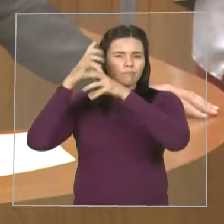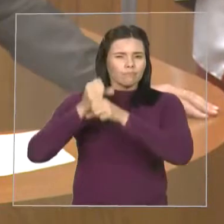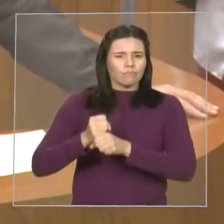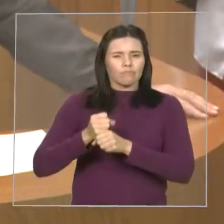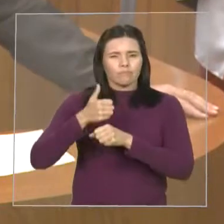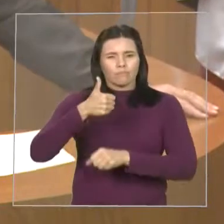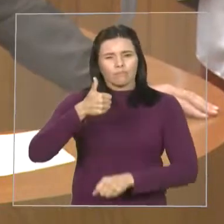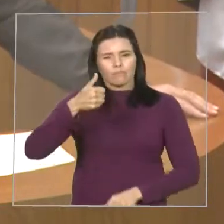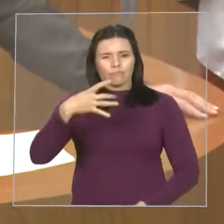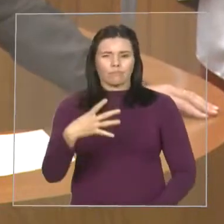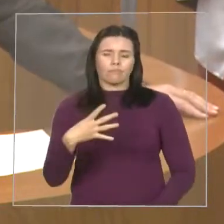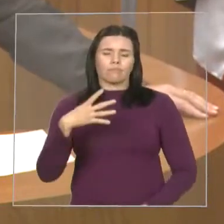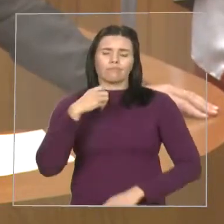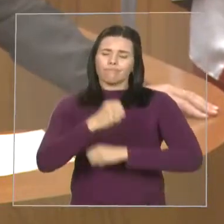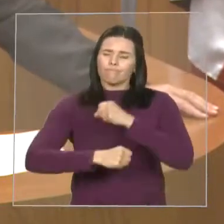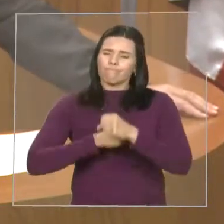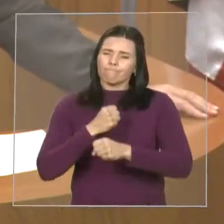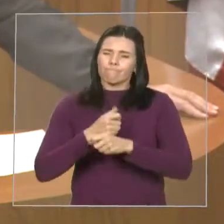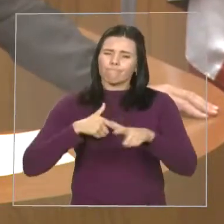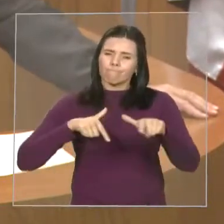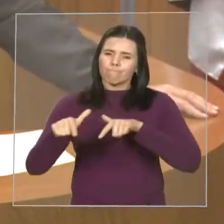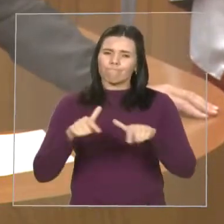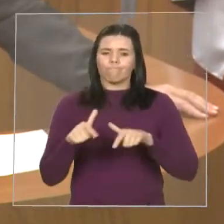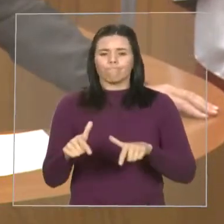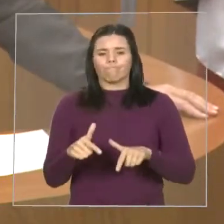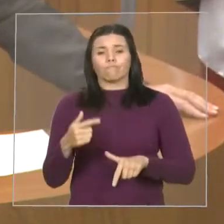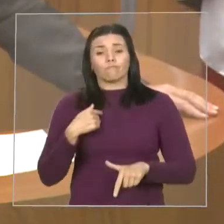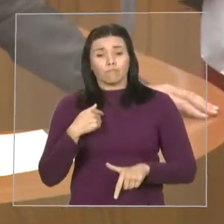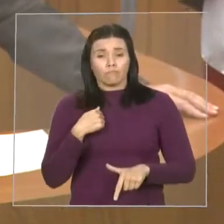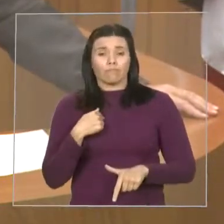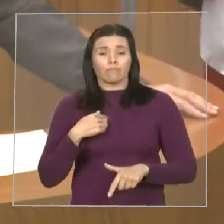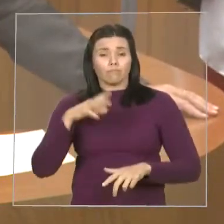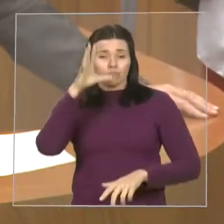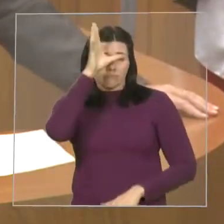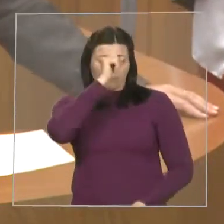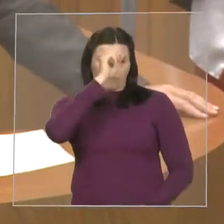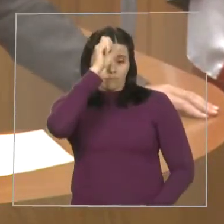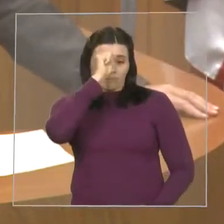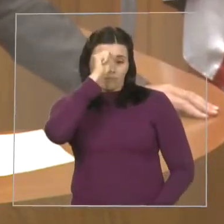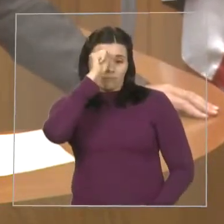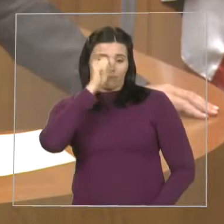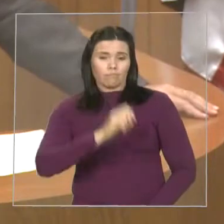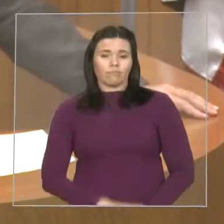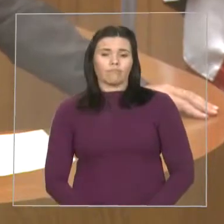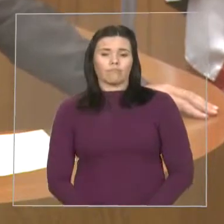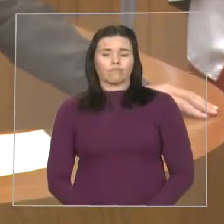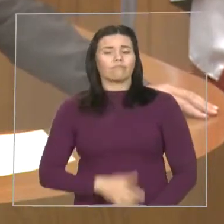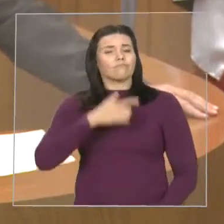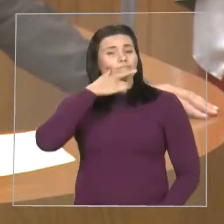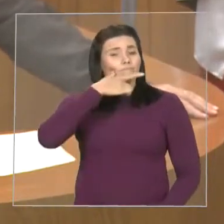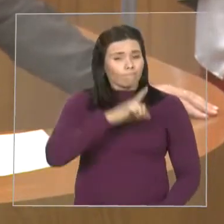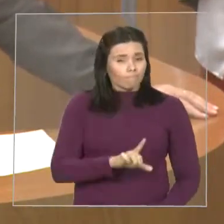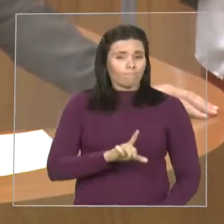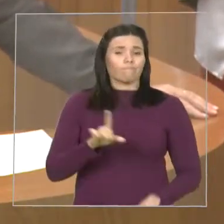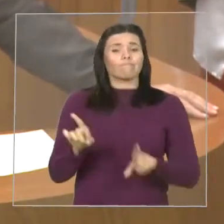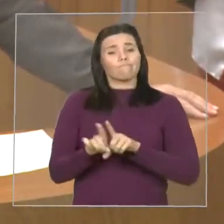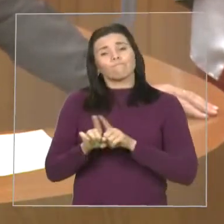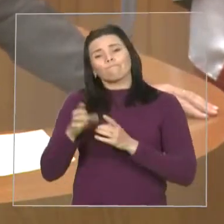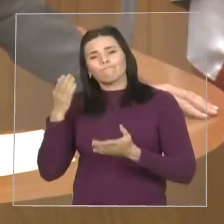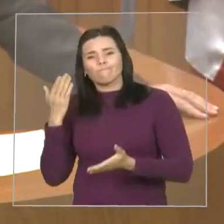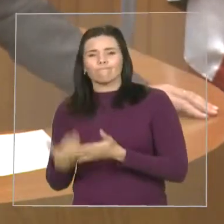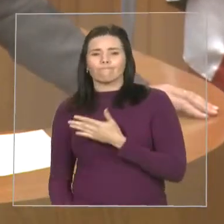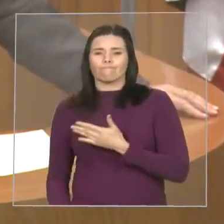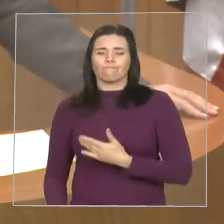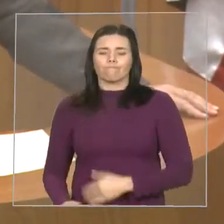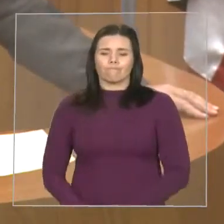Aprendi, durante esse tempo, a vencer e a perder. Isso faz